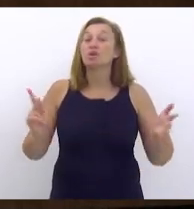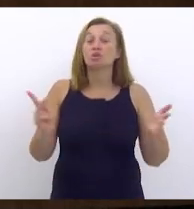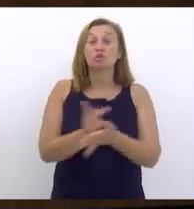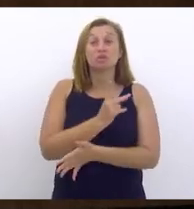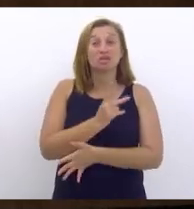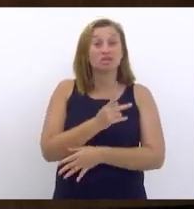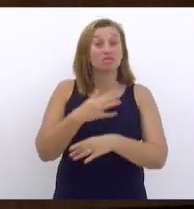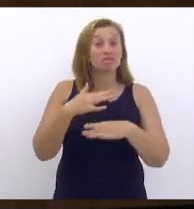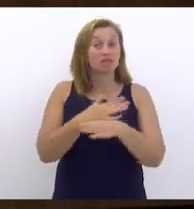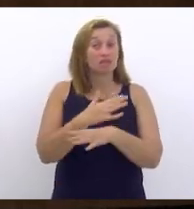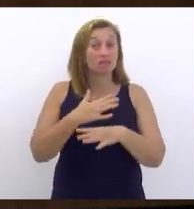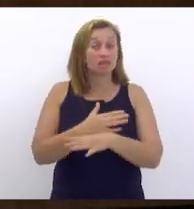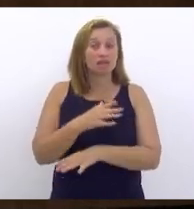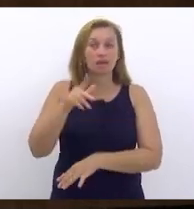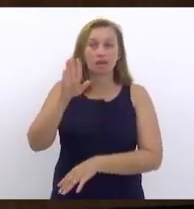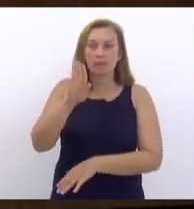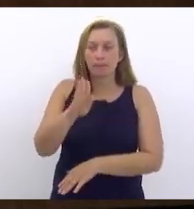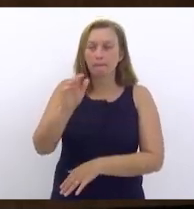na cidade de Barra do Piraí,